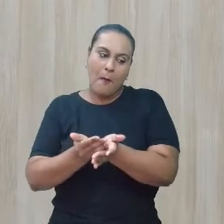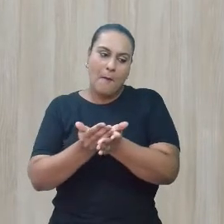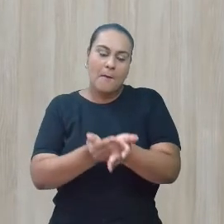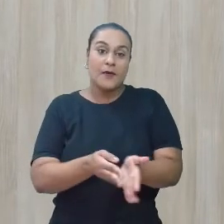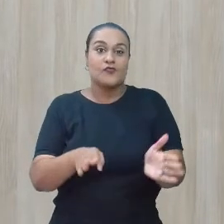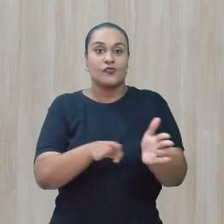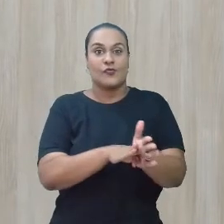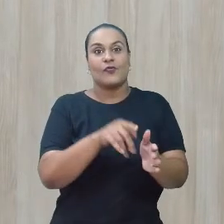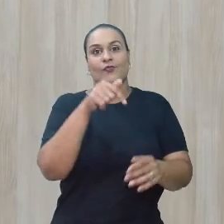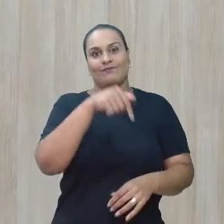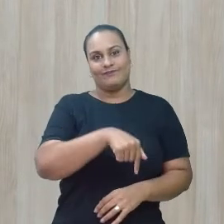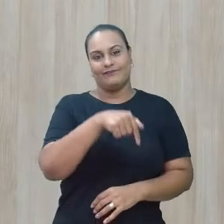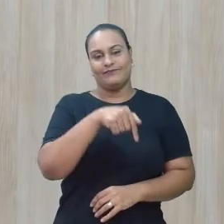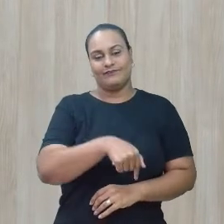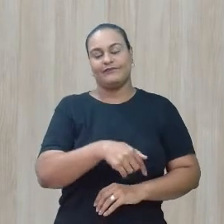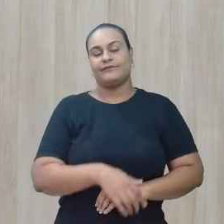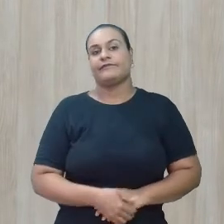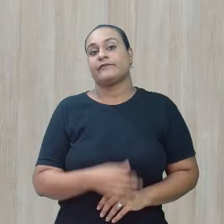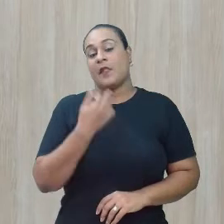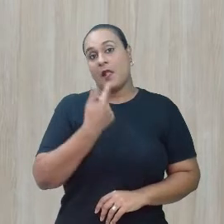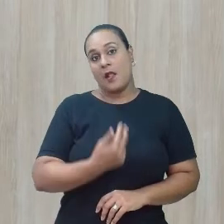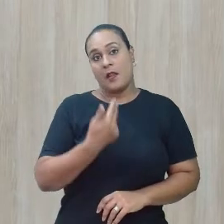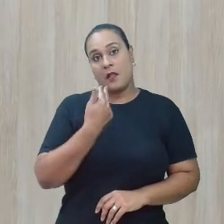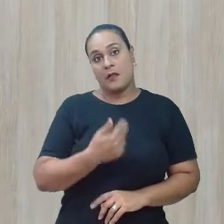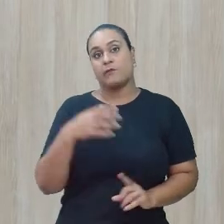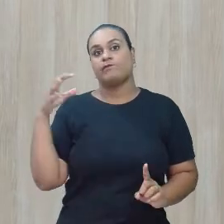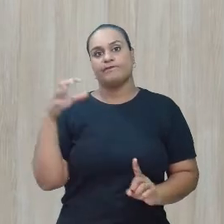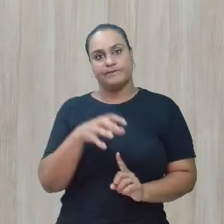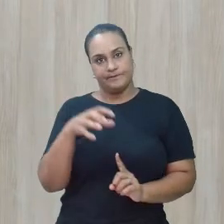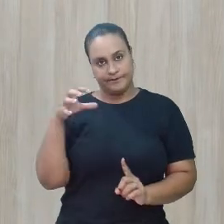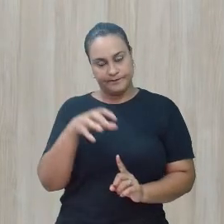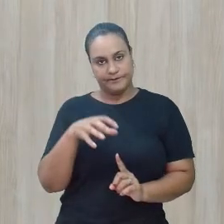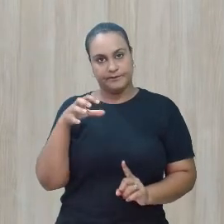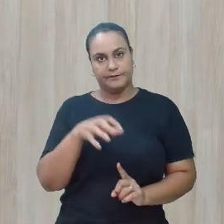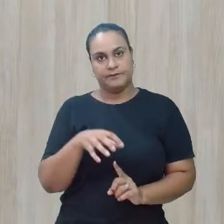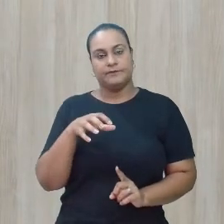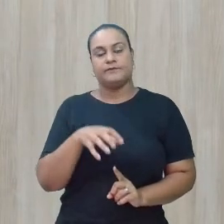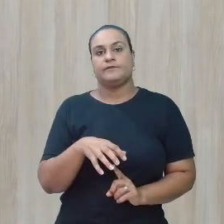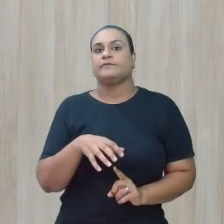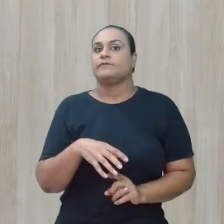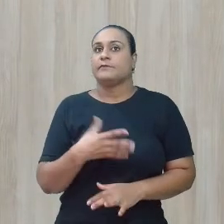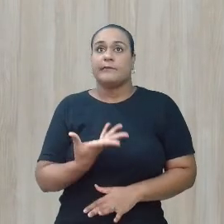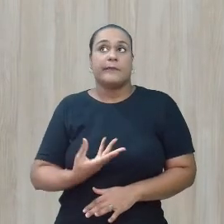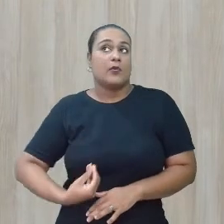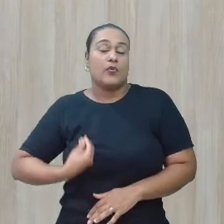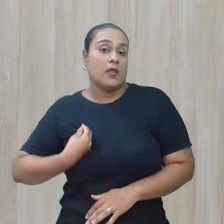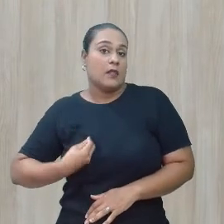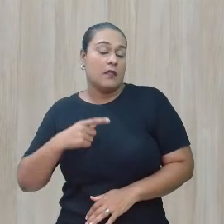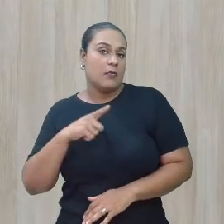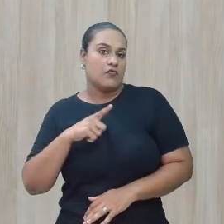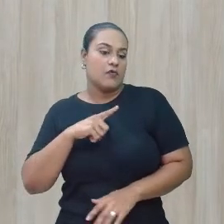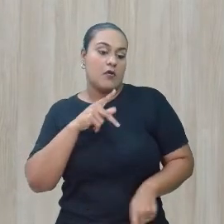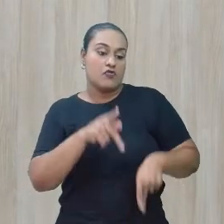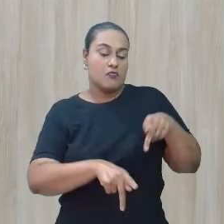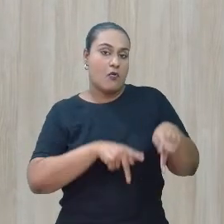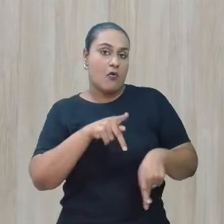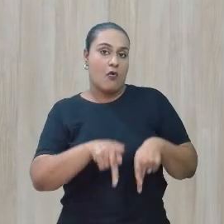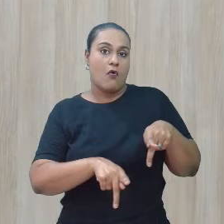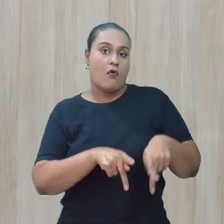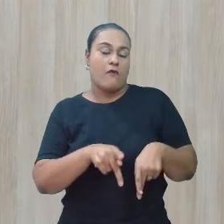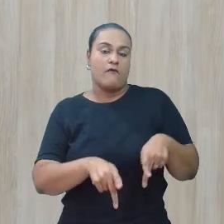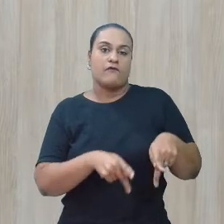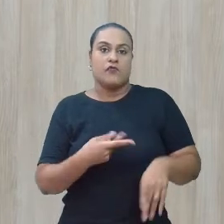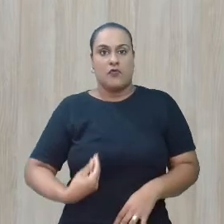aqui, essa língua sofreu alterações pelo que já existia aqui, pelos povos que já